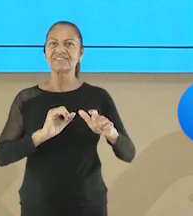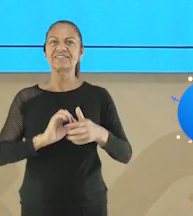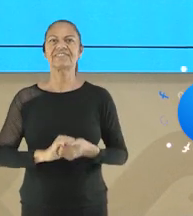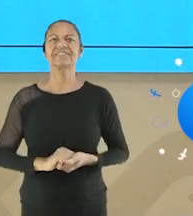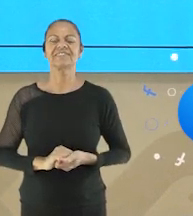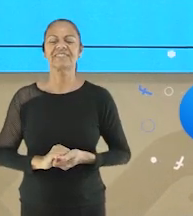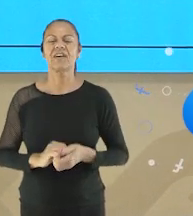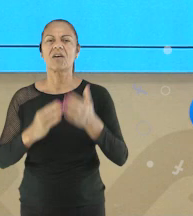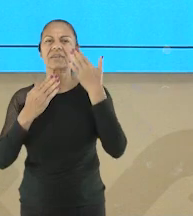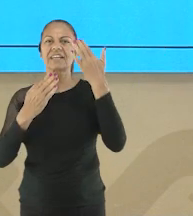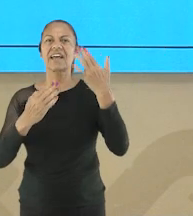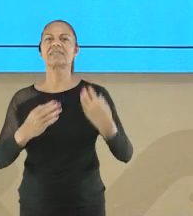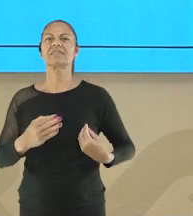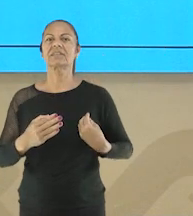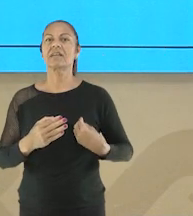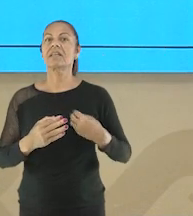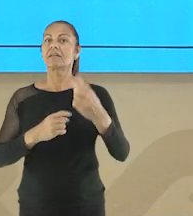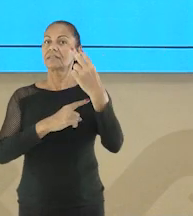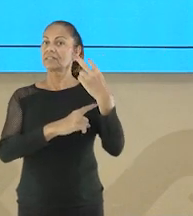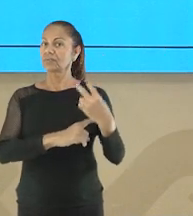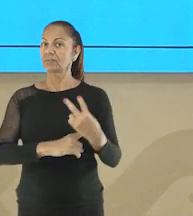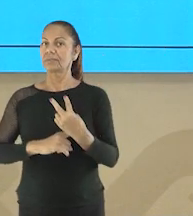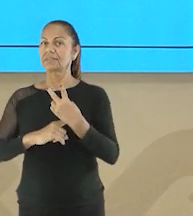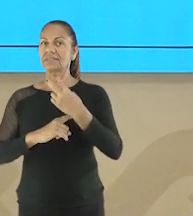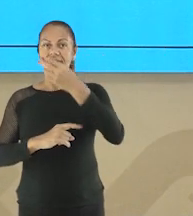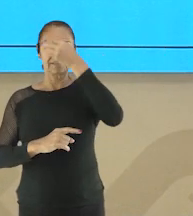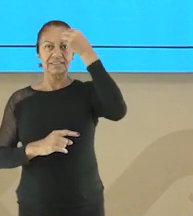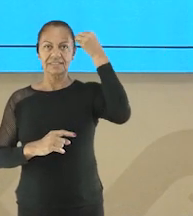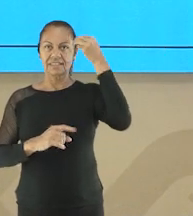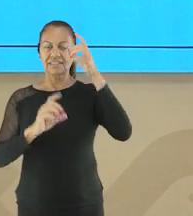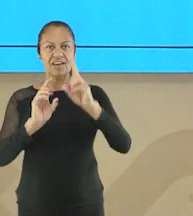canais. Muito obrigado pela atenção de vocês. Fiquem